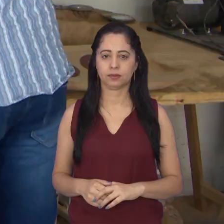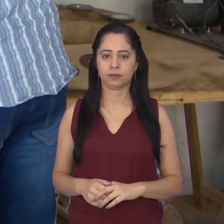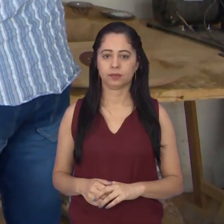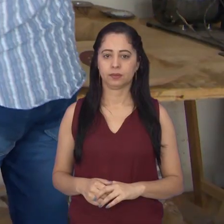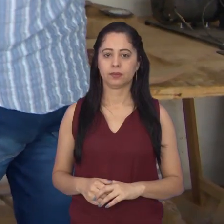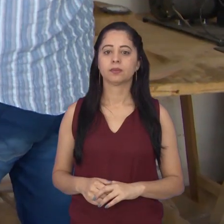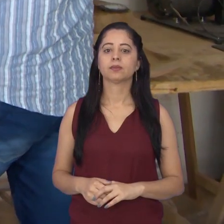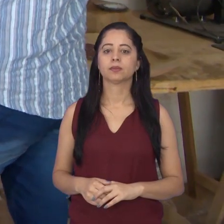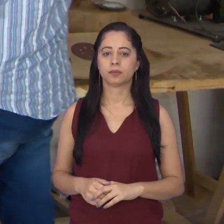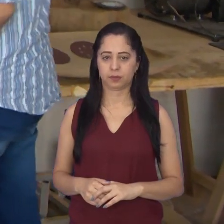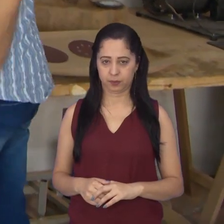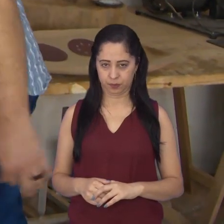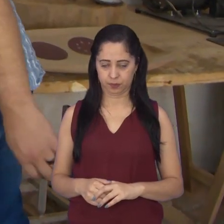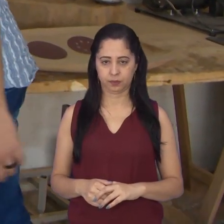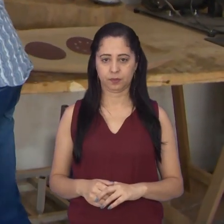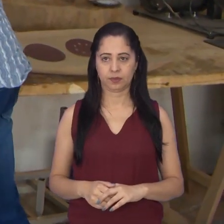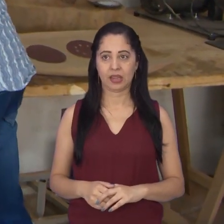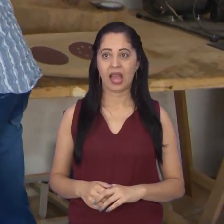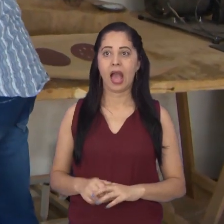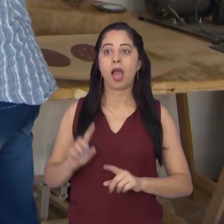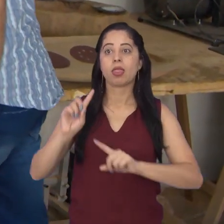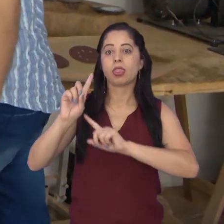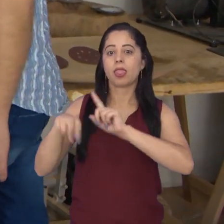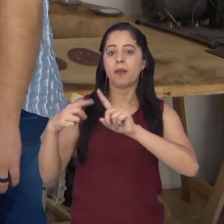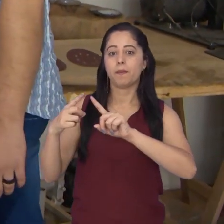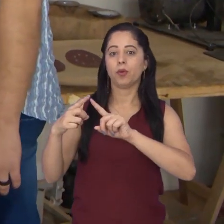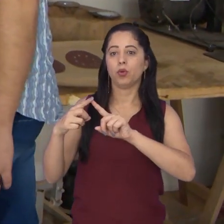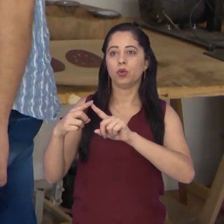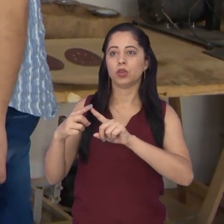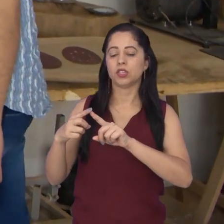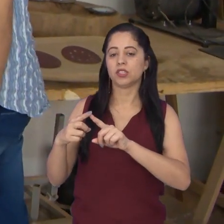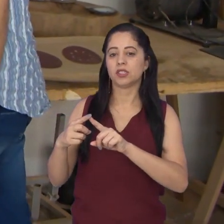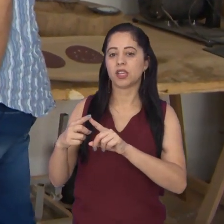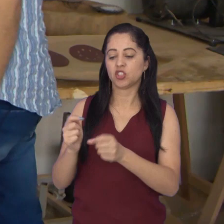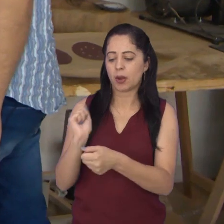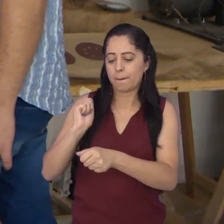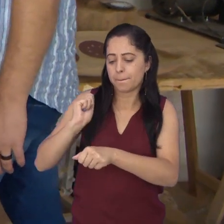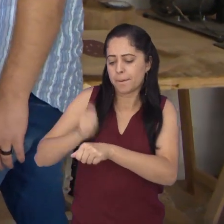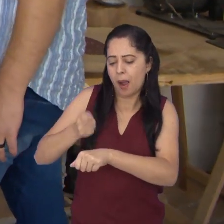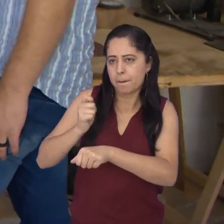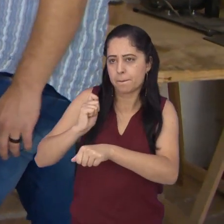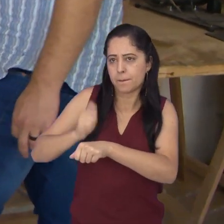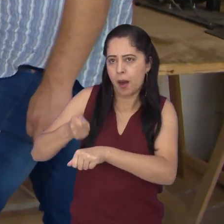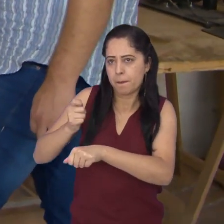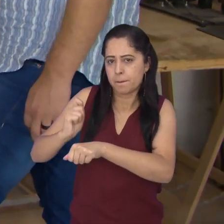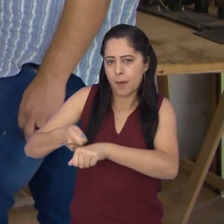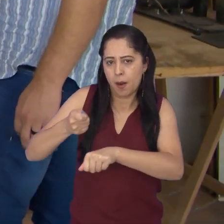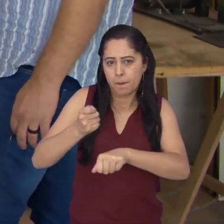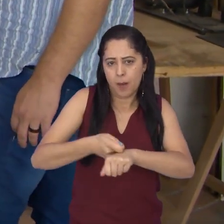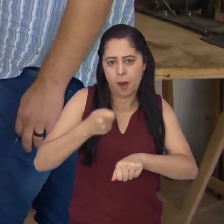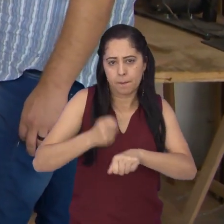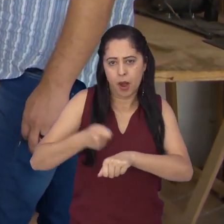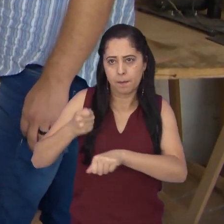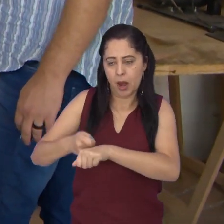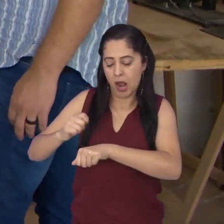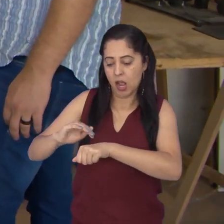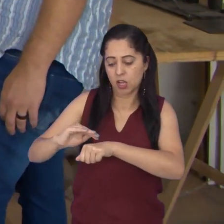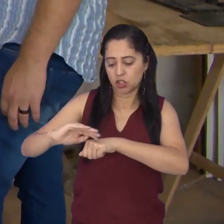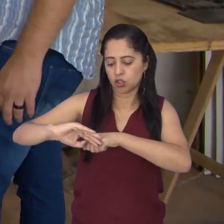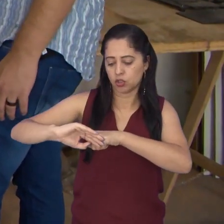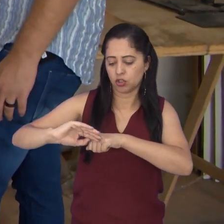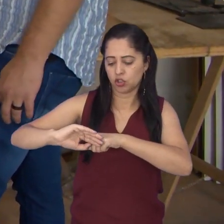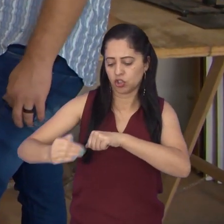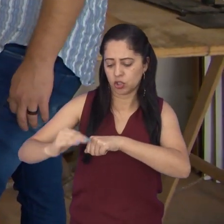Com formões são feitas a retirada da casca. Só essa parte. Isso, Na só verdade, a casca. você retira essa parte